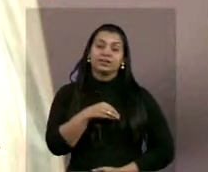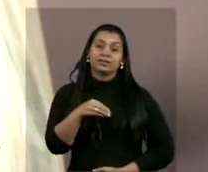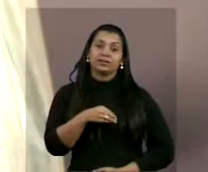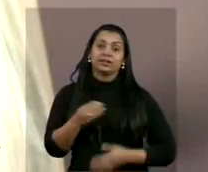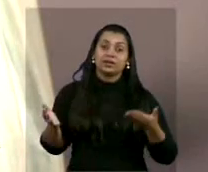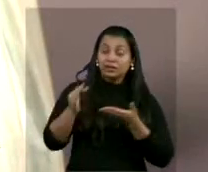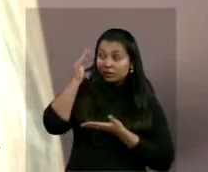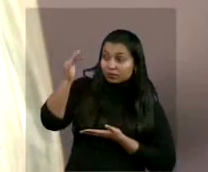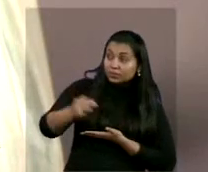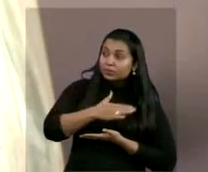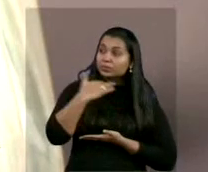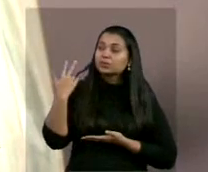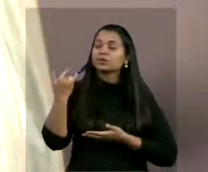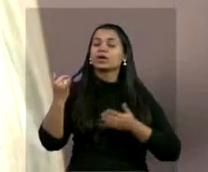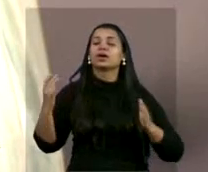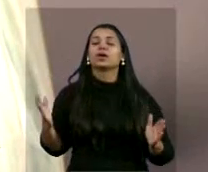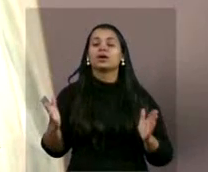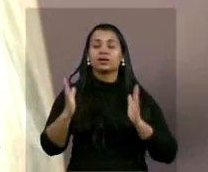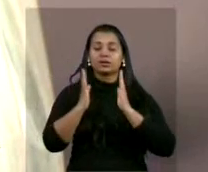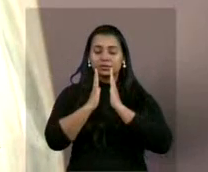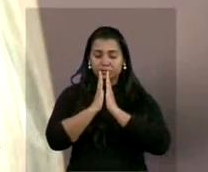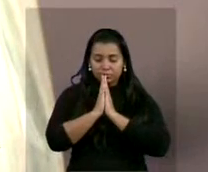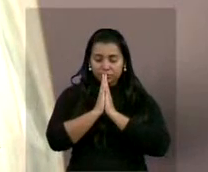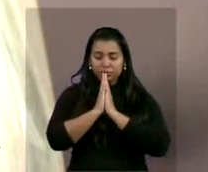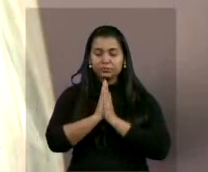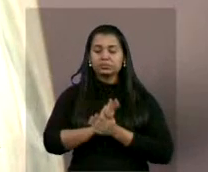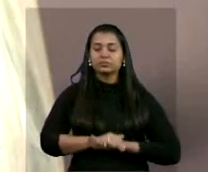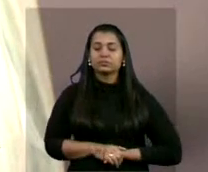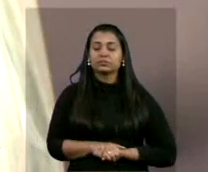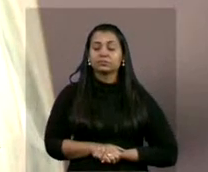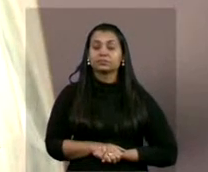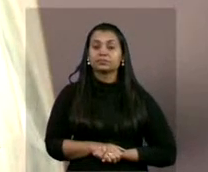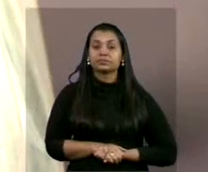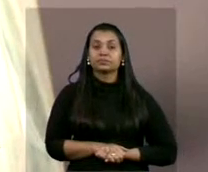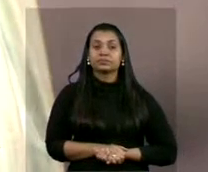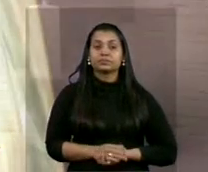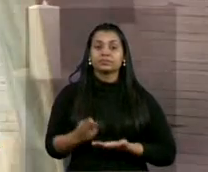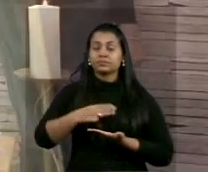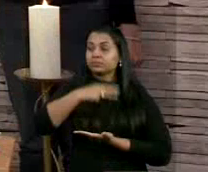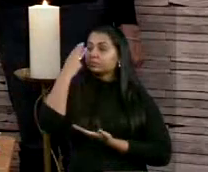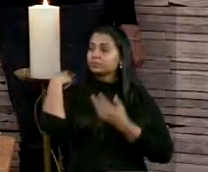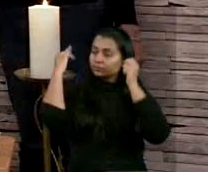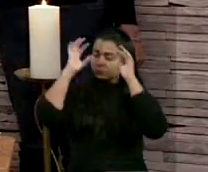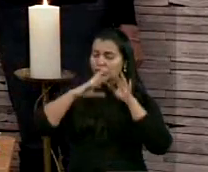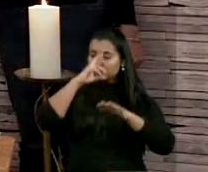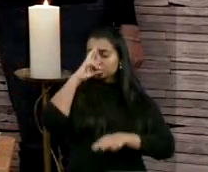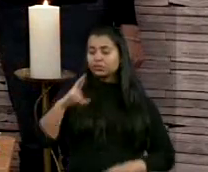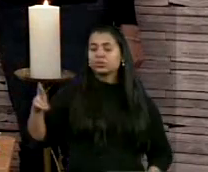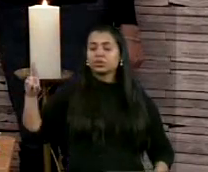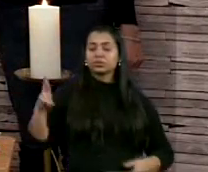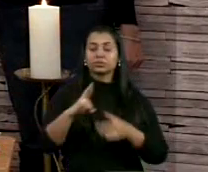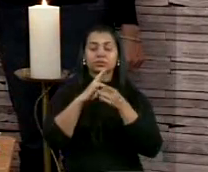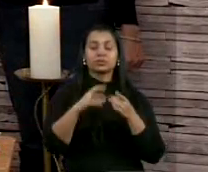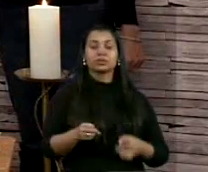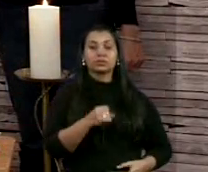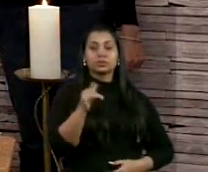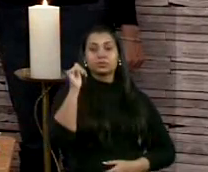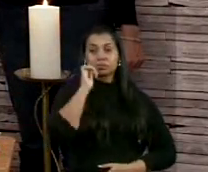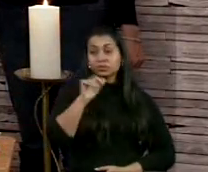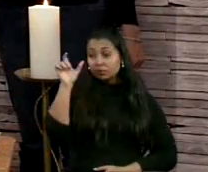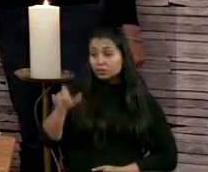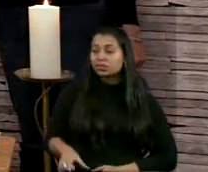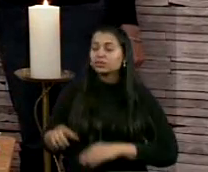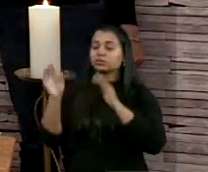por nós, pecadores, agora e na hora de nossa morte. Amém. Ave Maria, cheia de graça, o Senhor